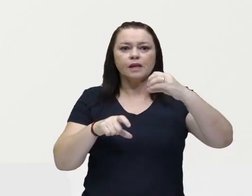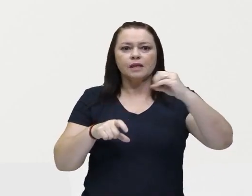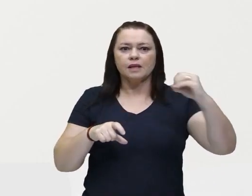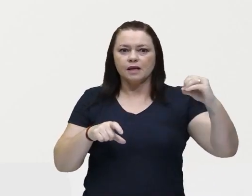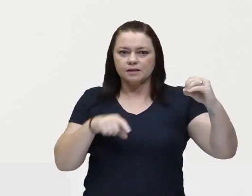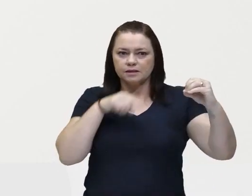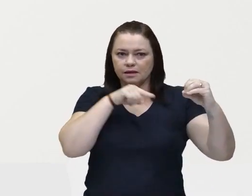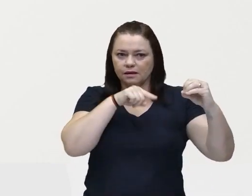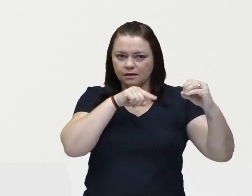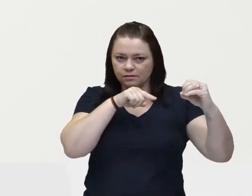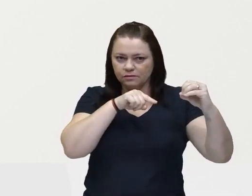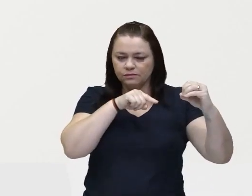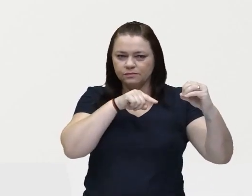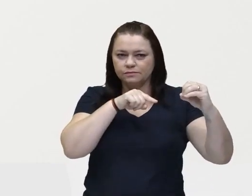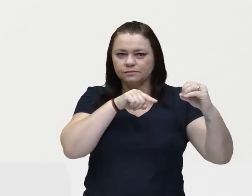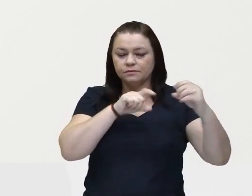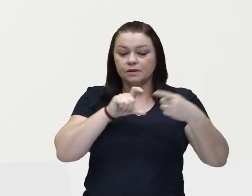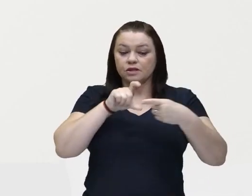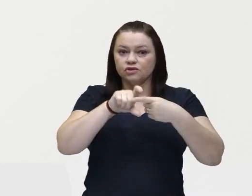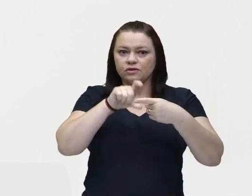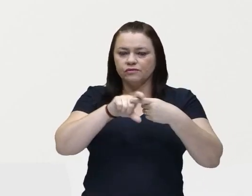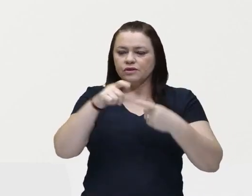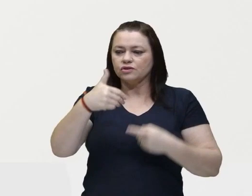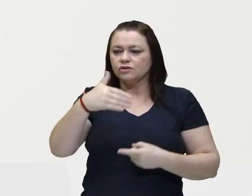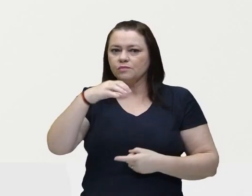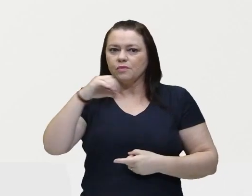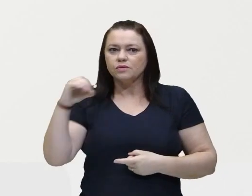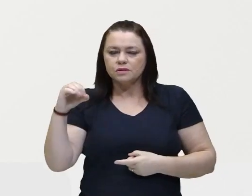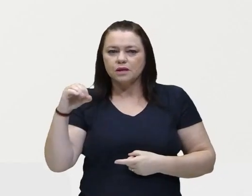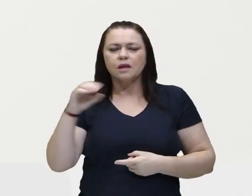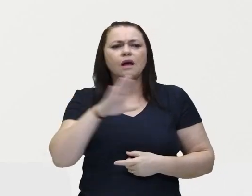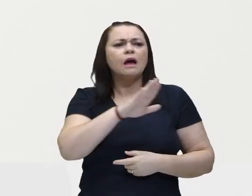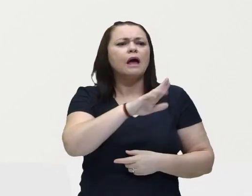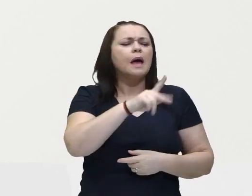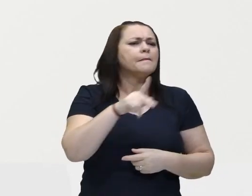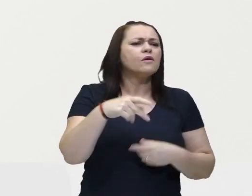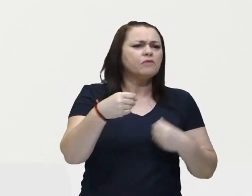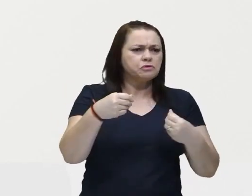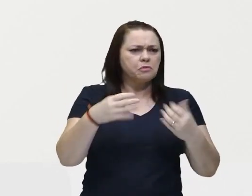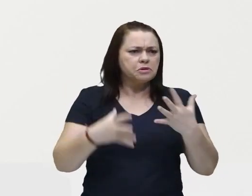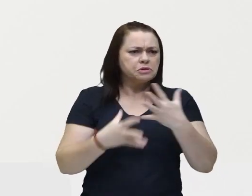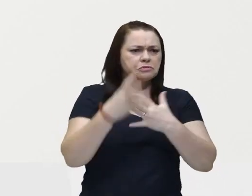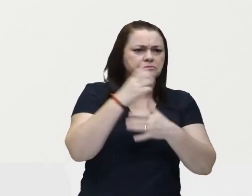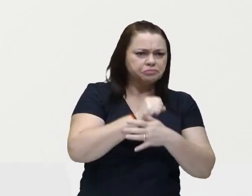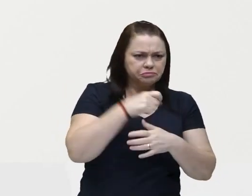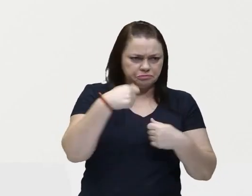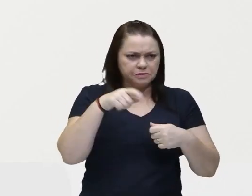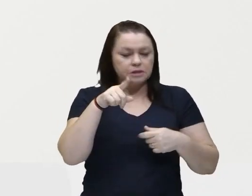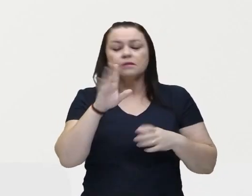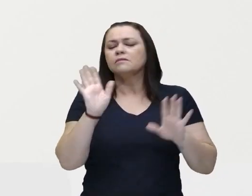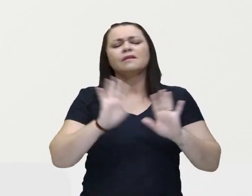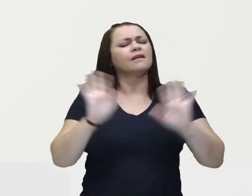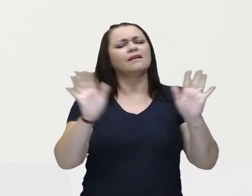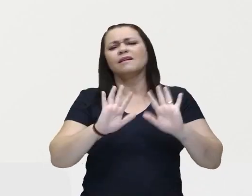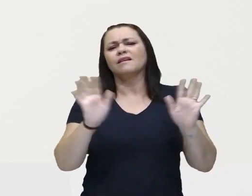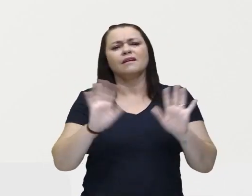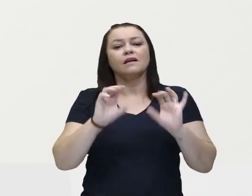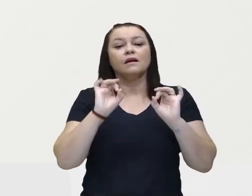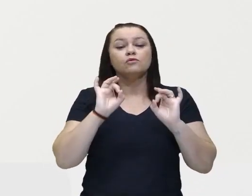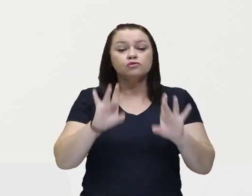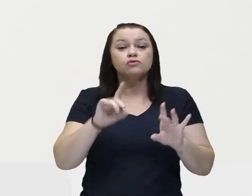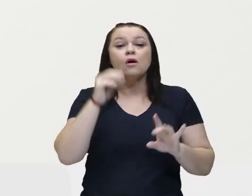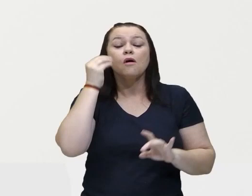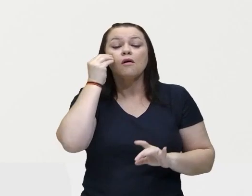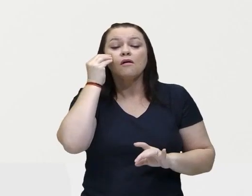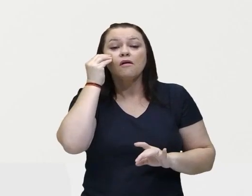300 por 100. Professor, eu preciso fazer conta com esse tipo de divisão? Não. Basta você fazer